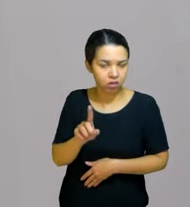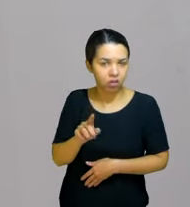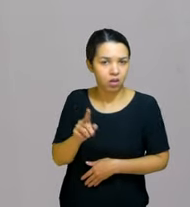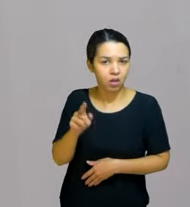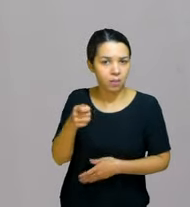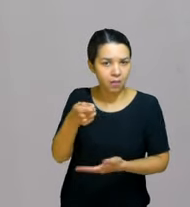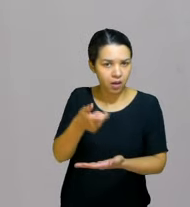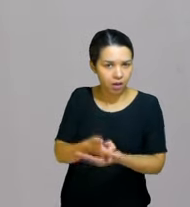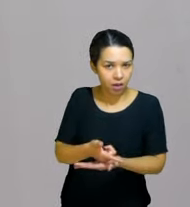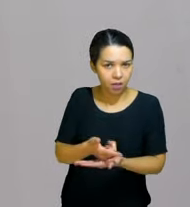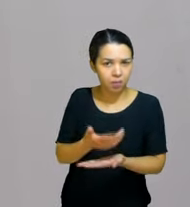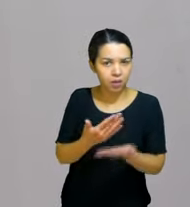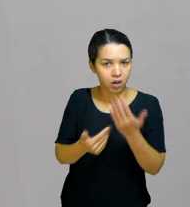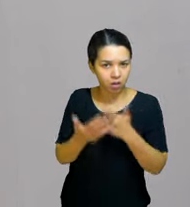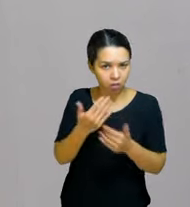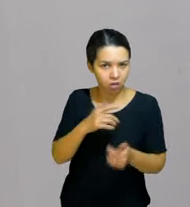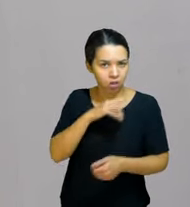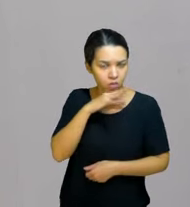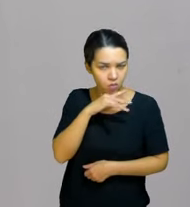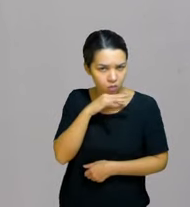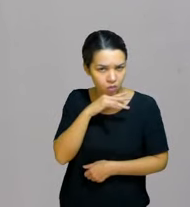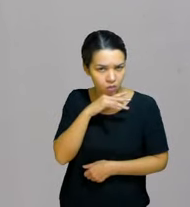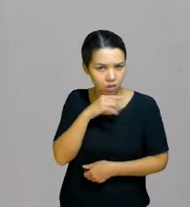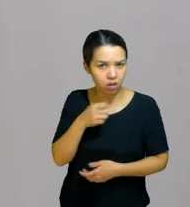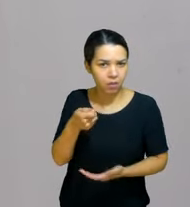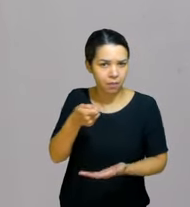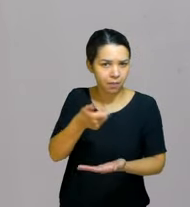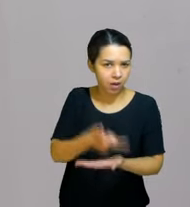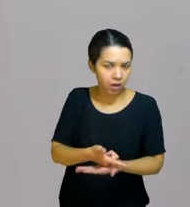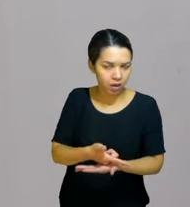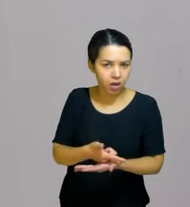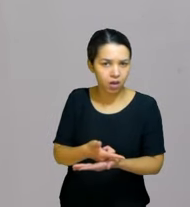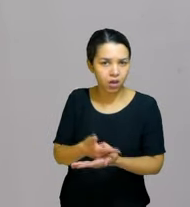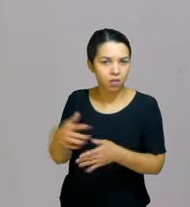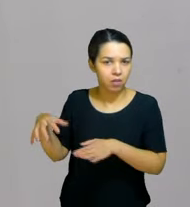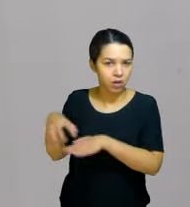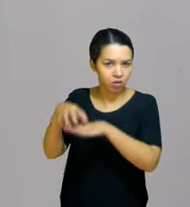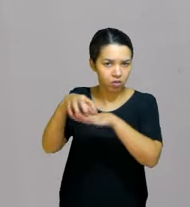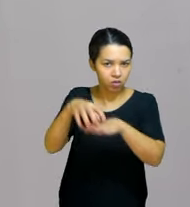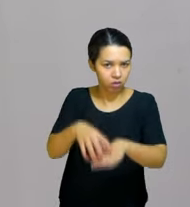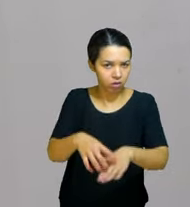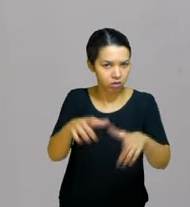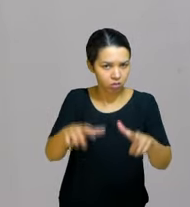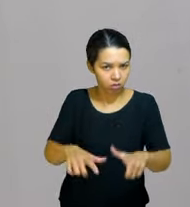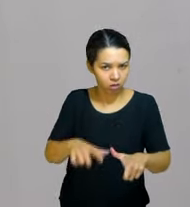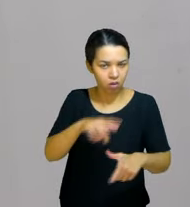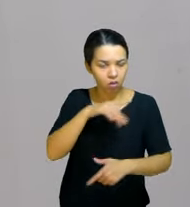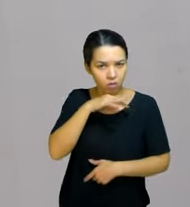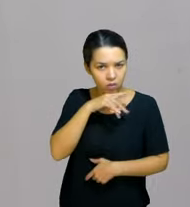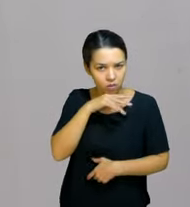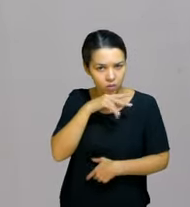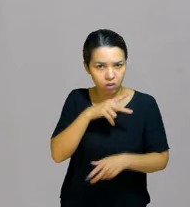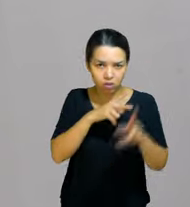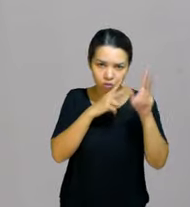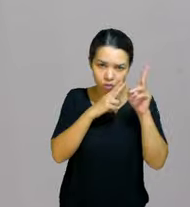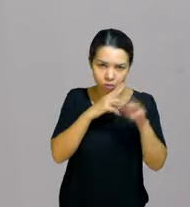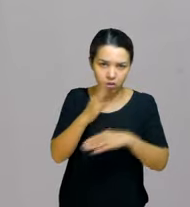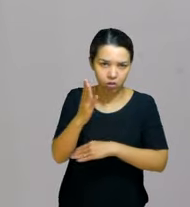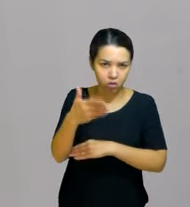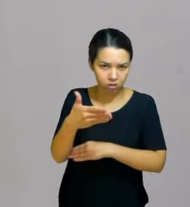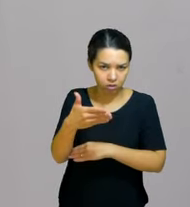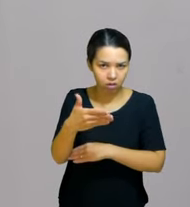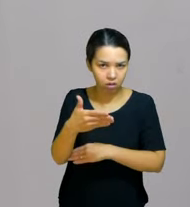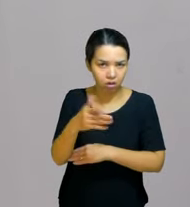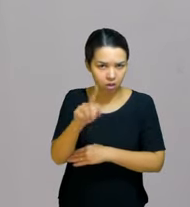comer é ruim. Pagar para chegar no local da competição é ruim. Dormir em um hotel ruim é